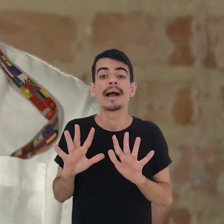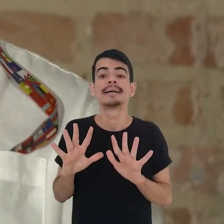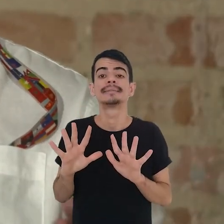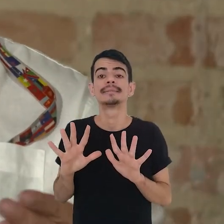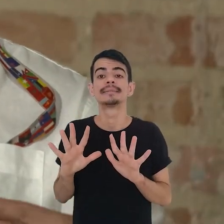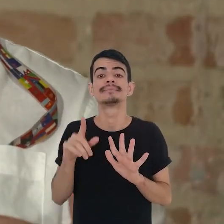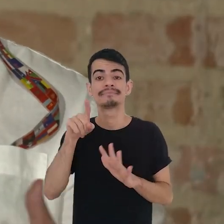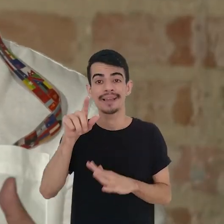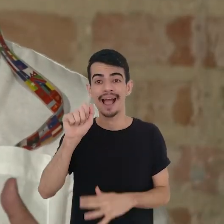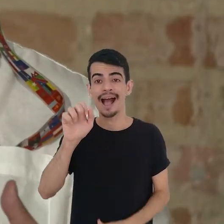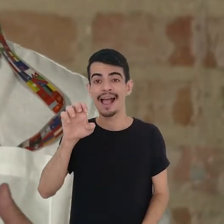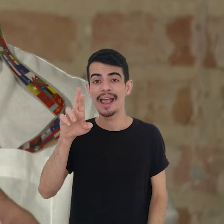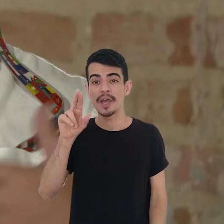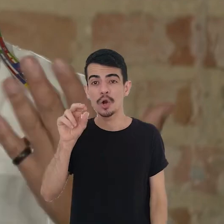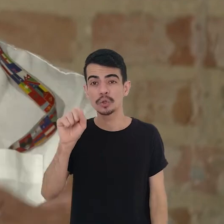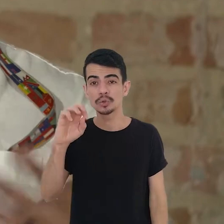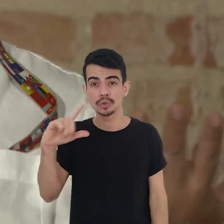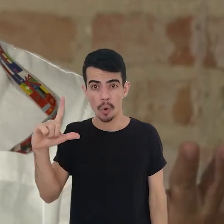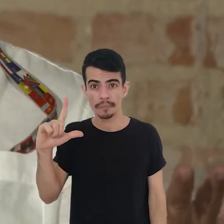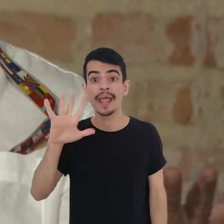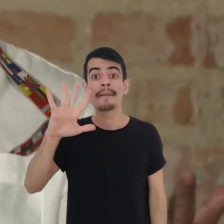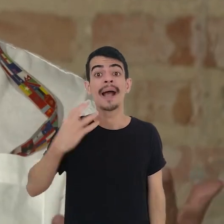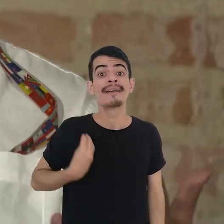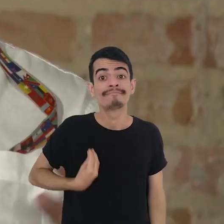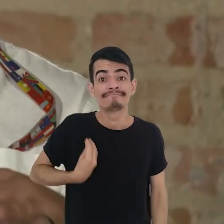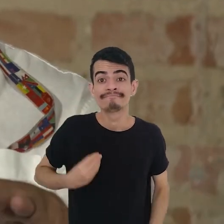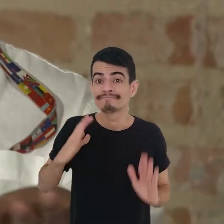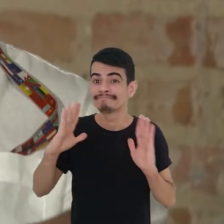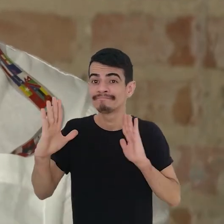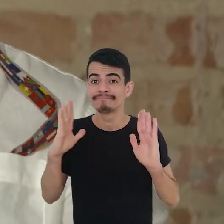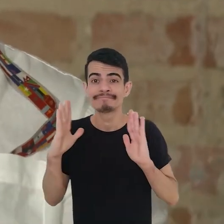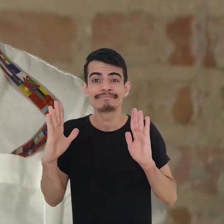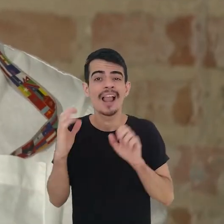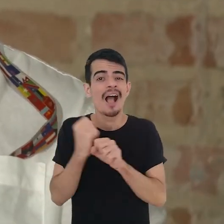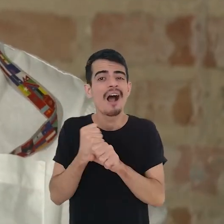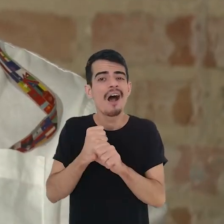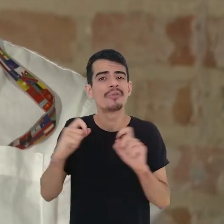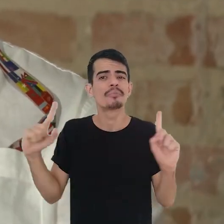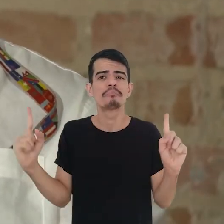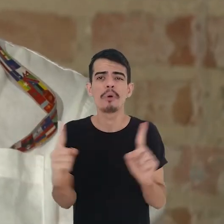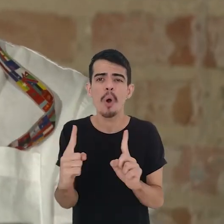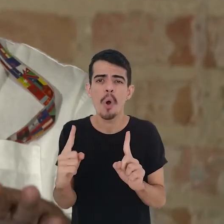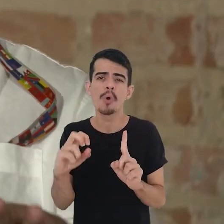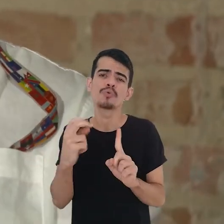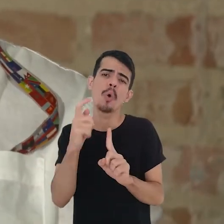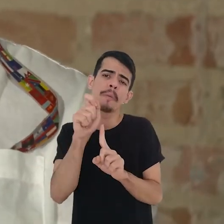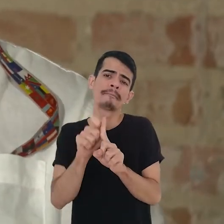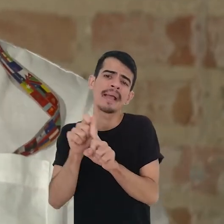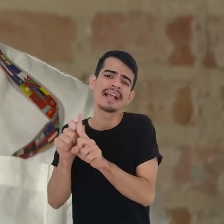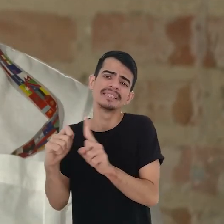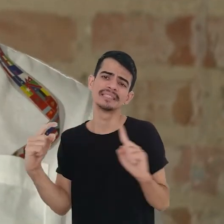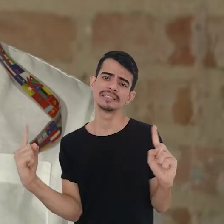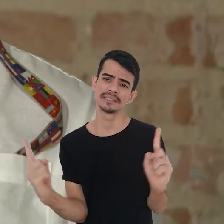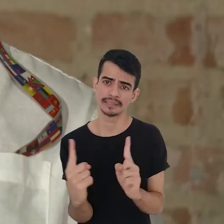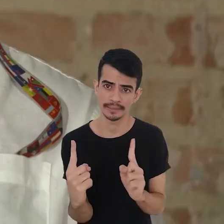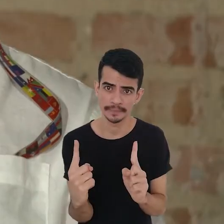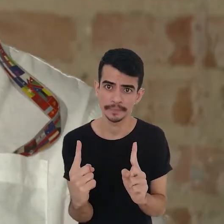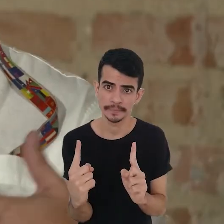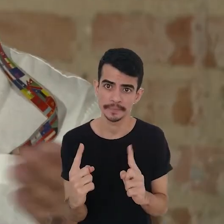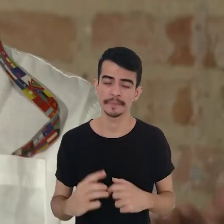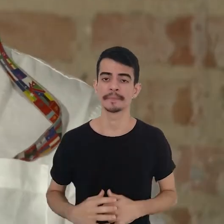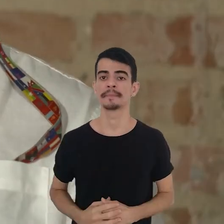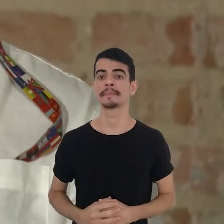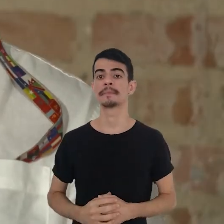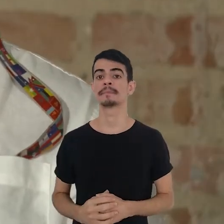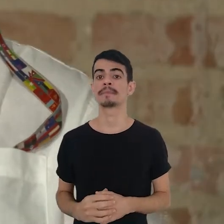aerossol, a sua expectativa de vida é apenas na ordem de alguns poucos anos ou